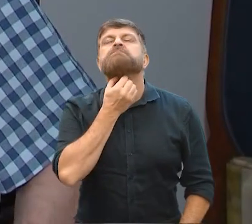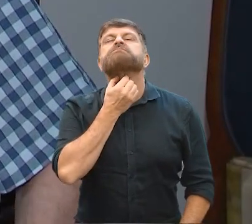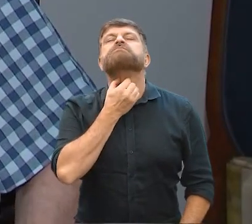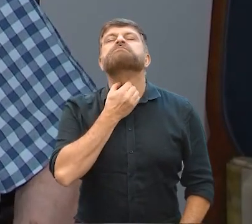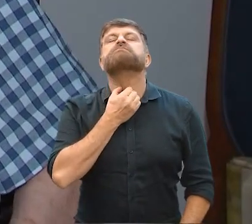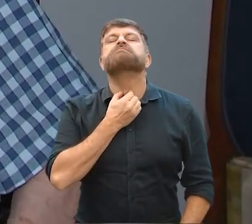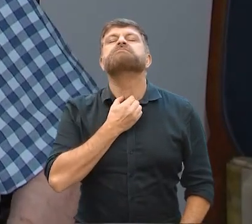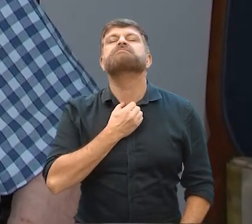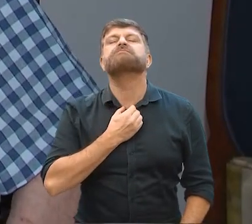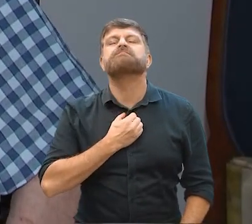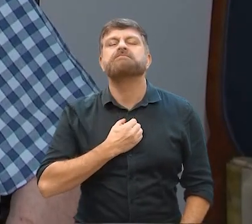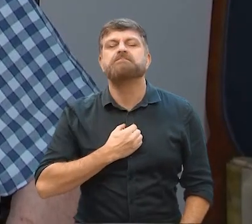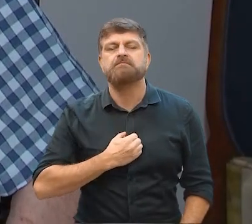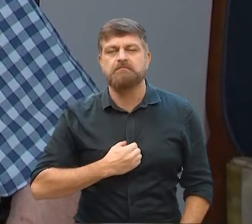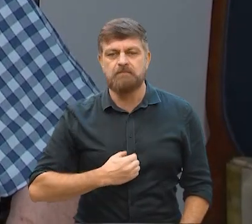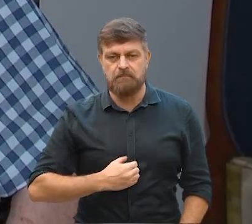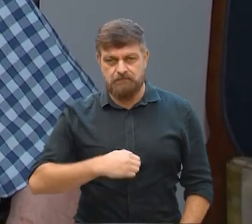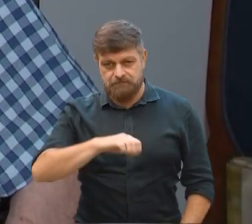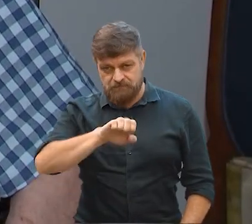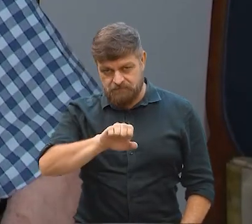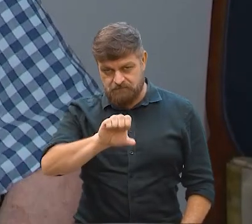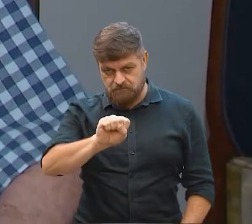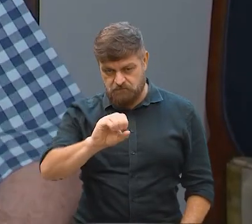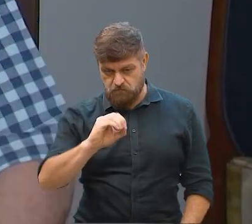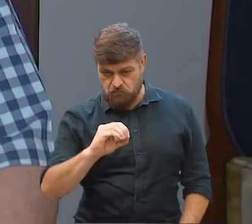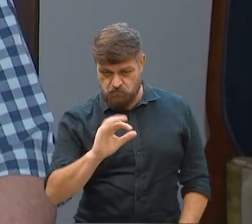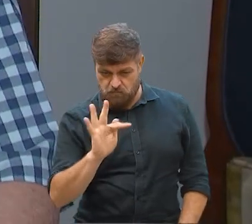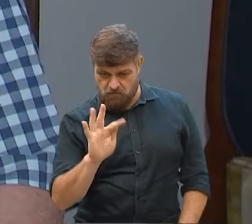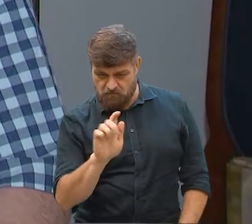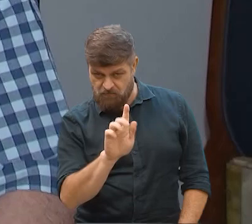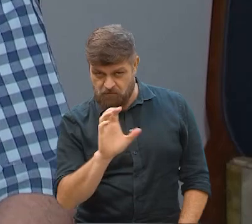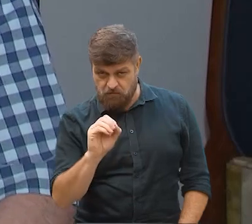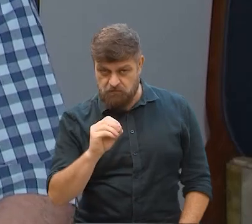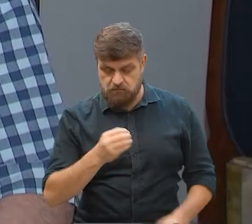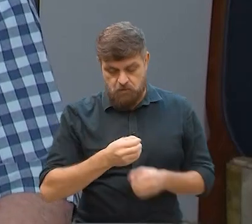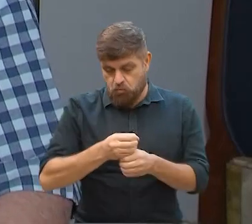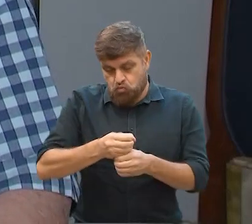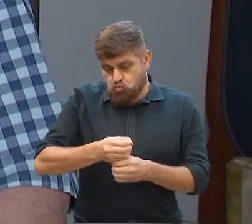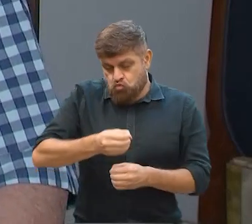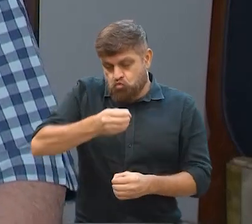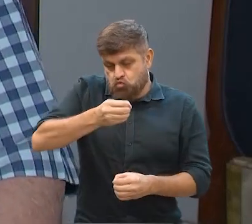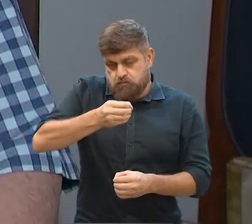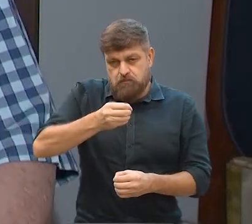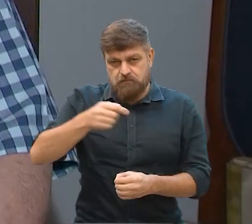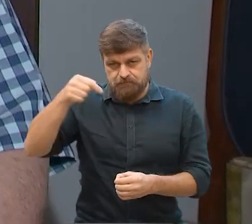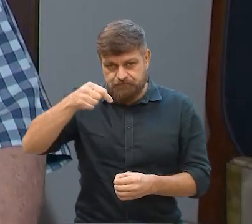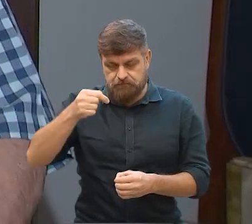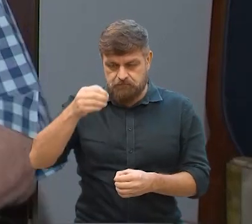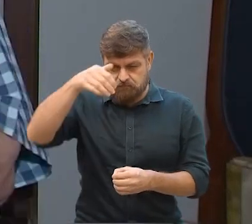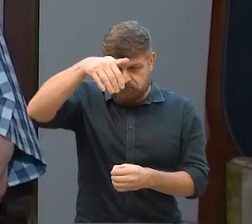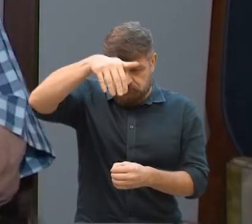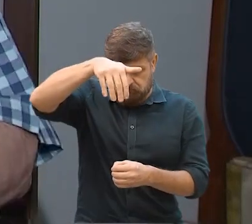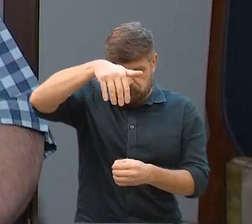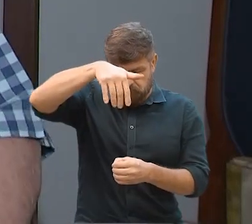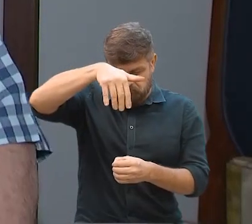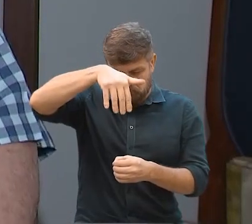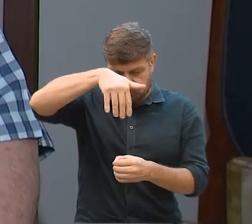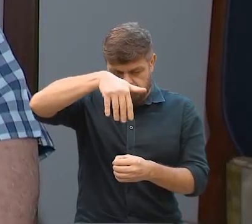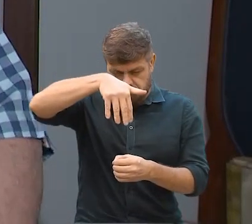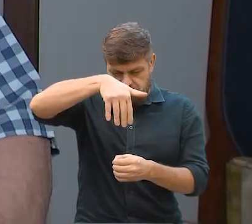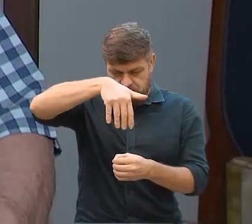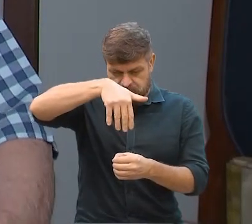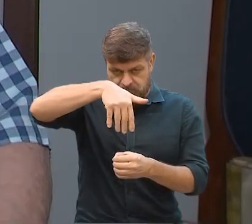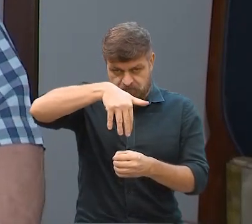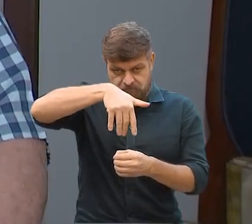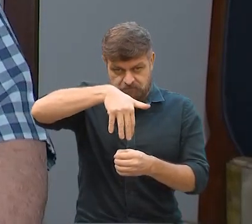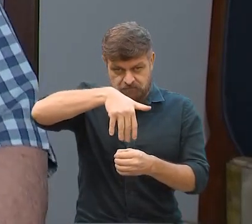esôfago, depois da digestão que se inicia na boca, como já dissemos. Cai no esôfago, o esôfago é um tubo, como eu disse, o alimento cai por gravidade,